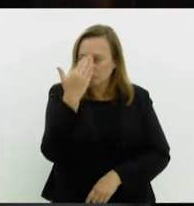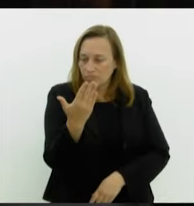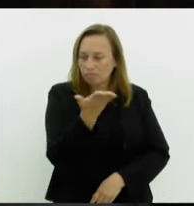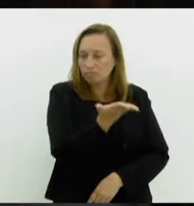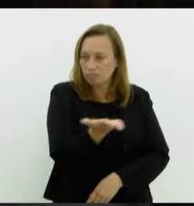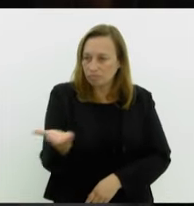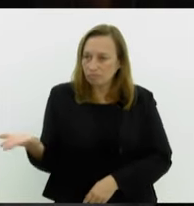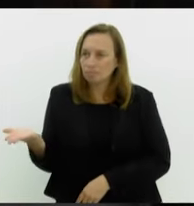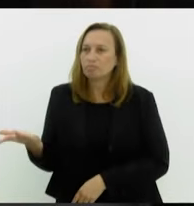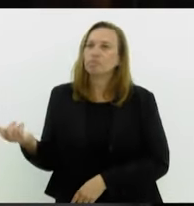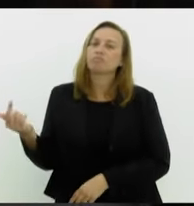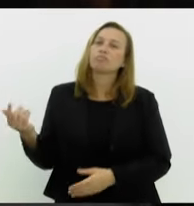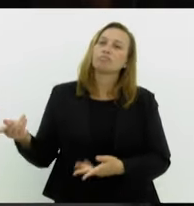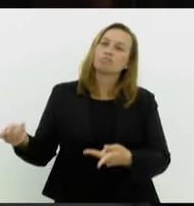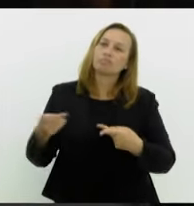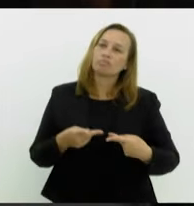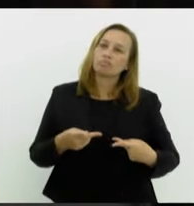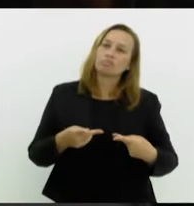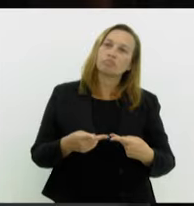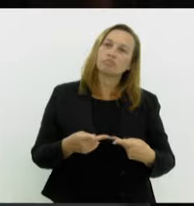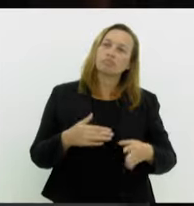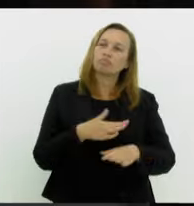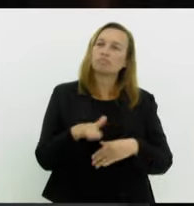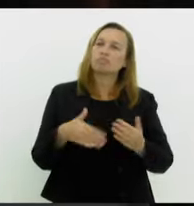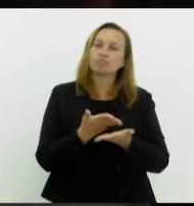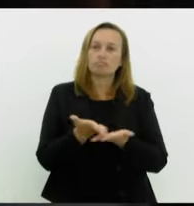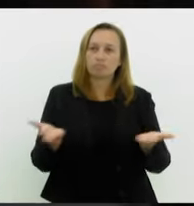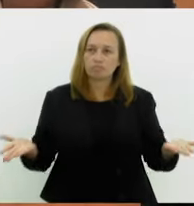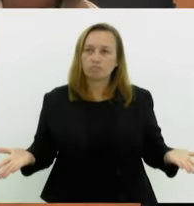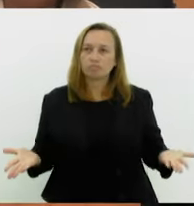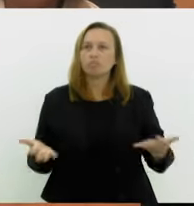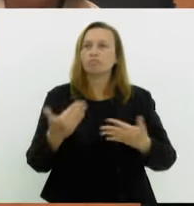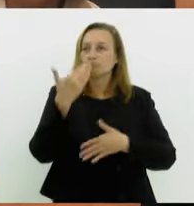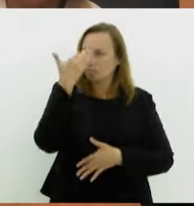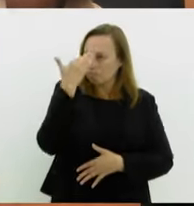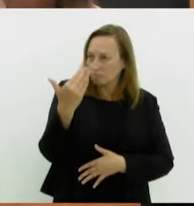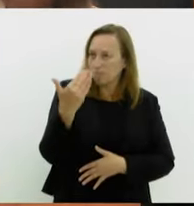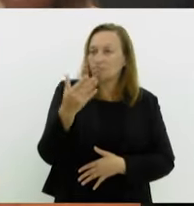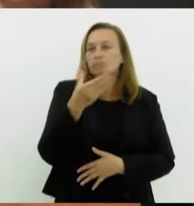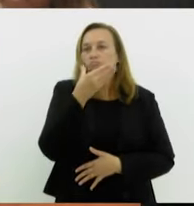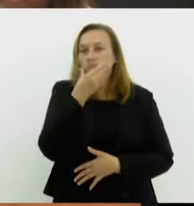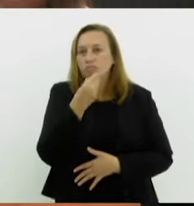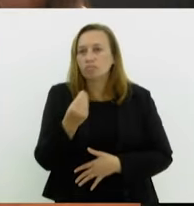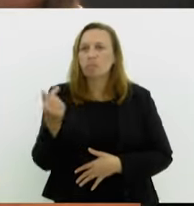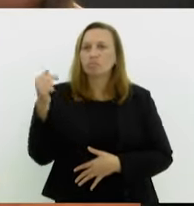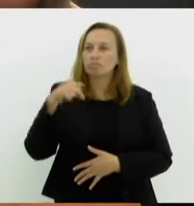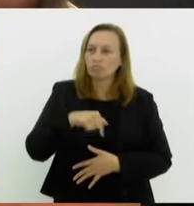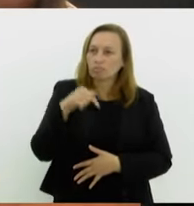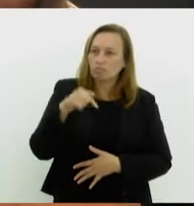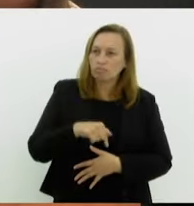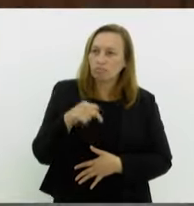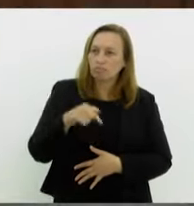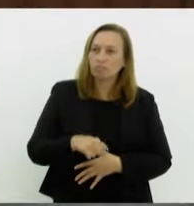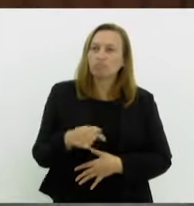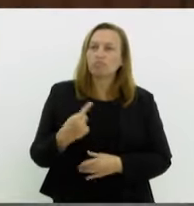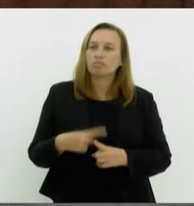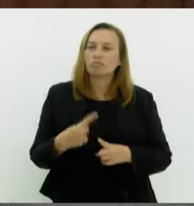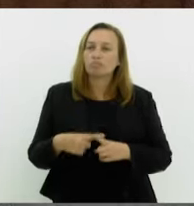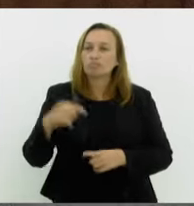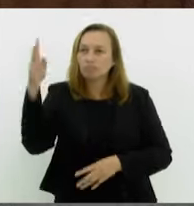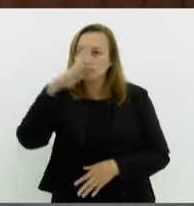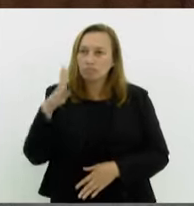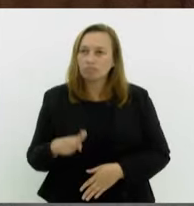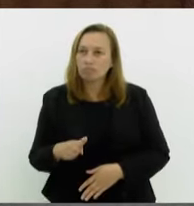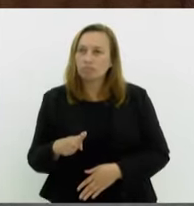uma de vocês que veio as autoridades que vieram eu quero agradecer aos homens que estão aqui porque o Brasil vai